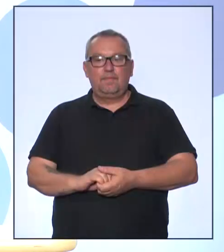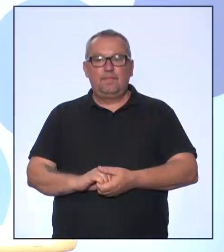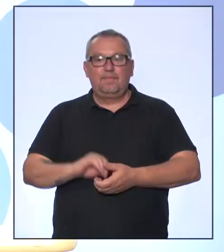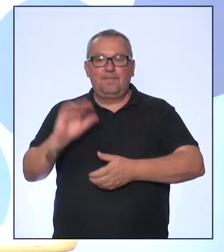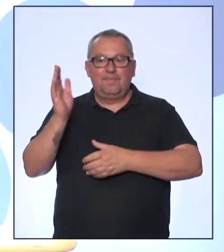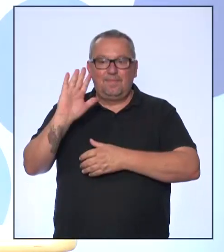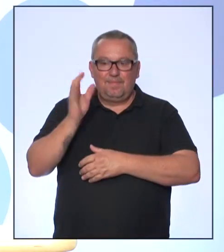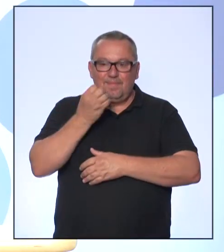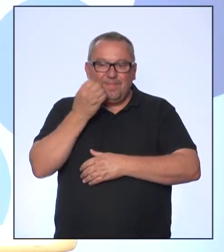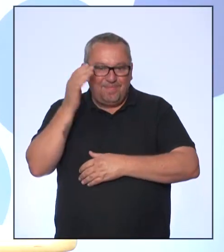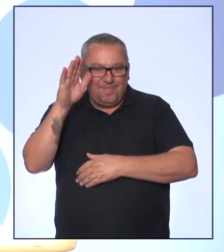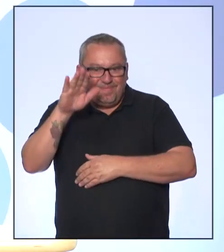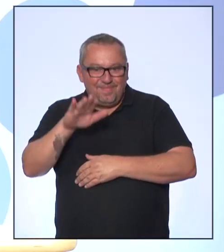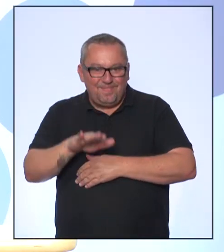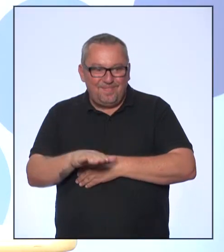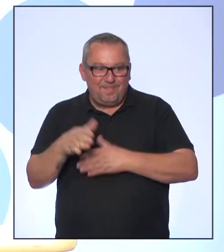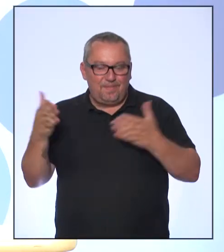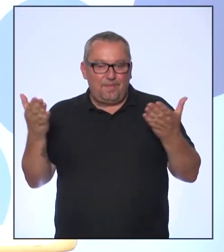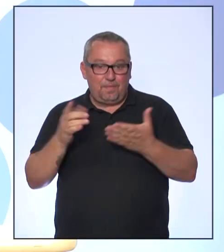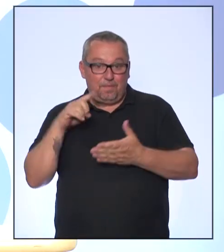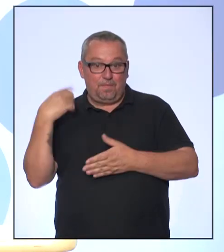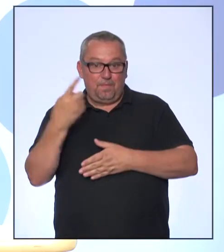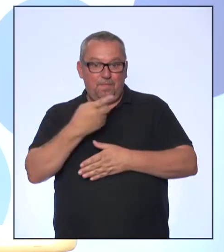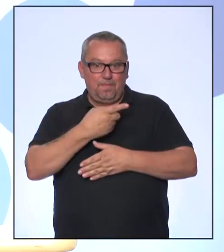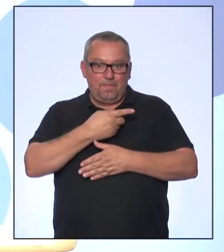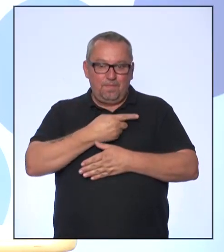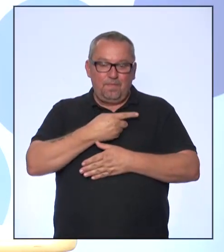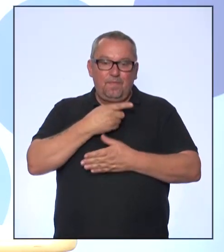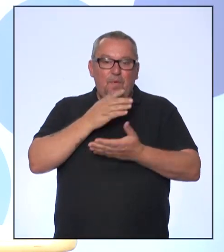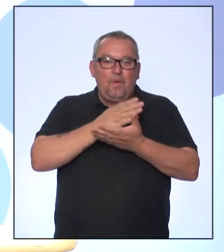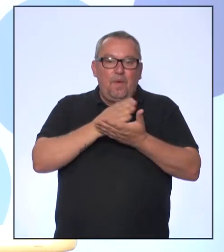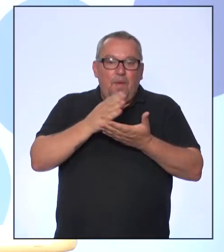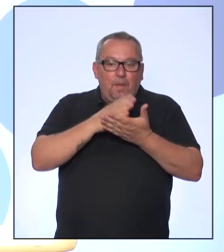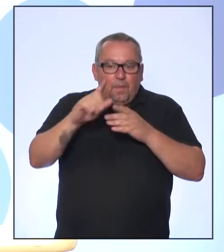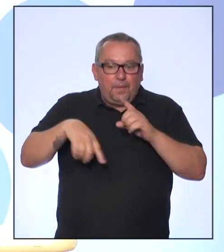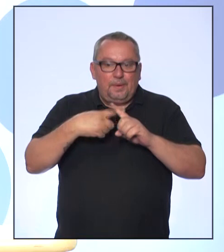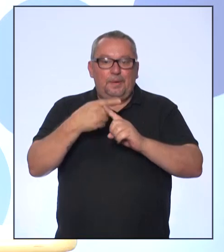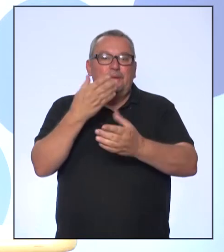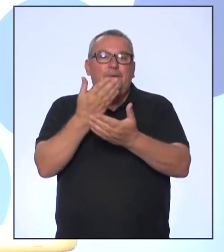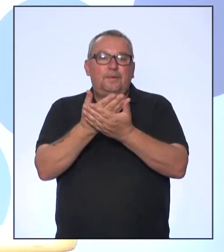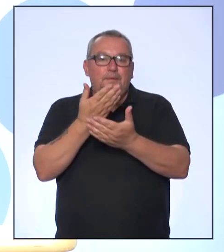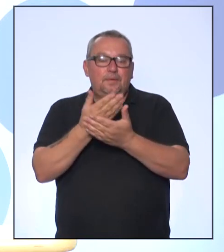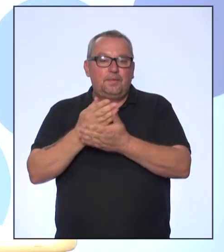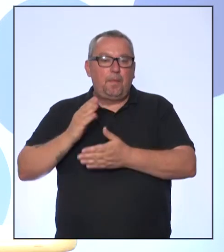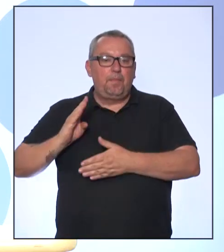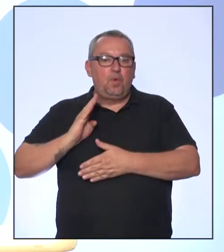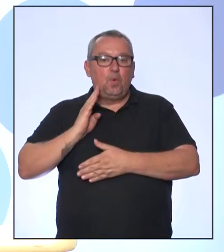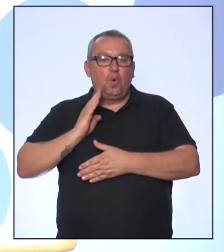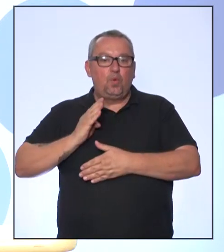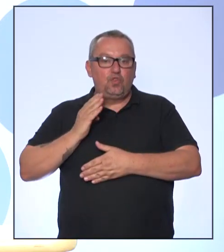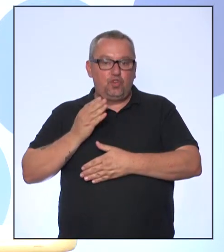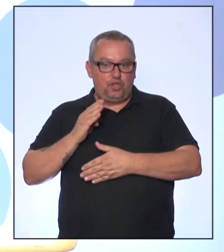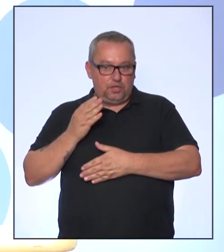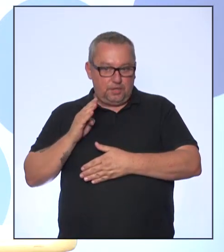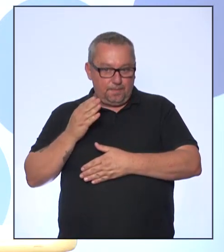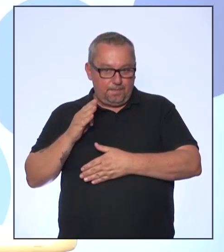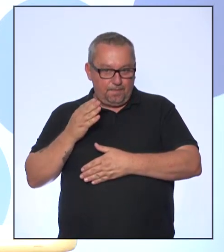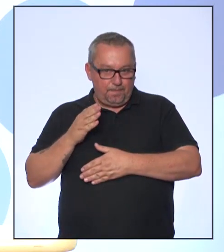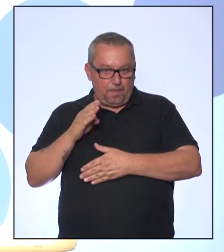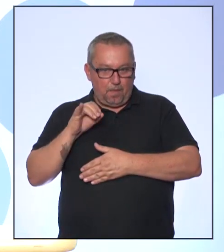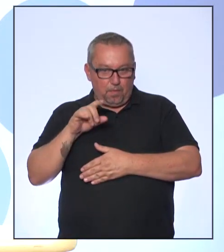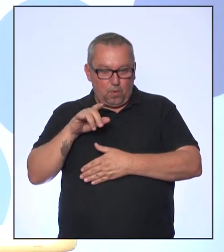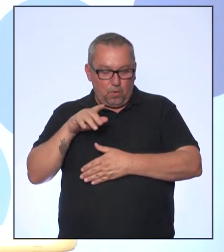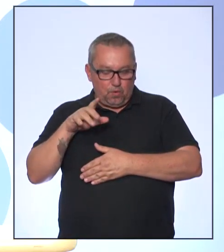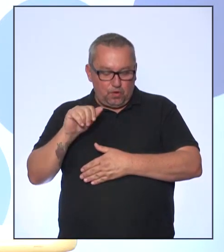Olá, boa tarde. Hoje nós iremos, começar com mais uma aula aí de biologia. Eu sou a professora Márcia, vou